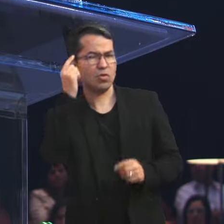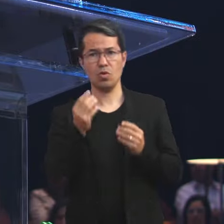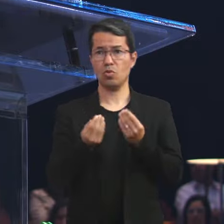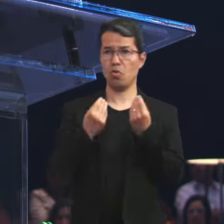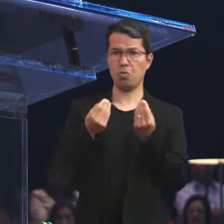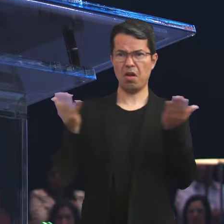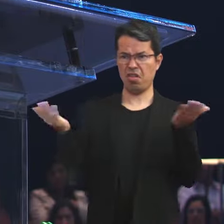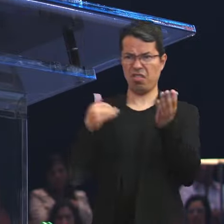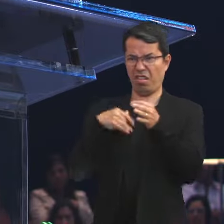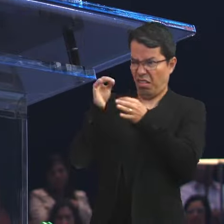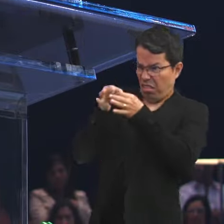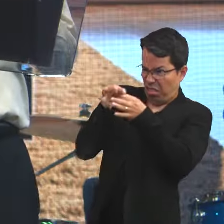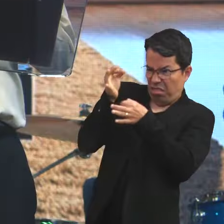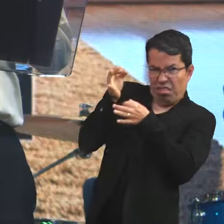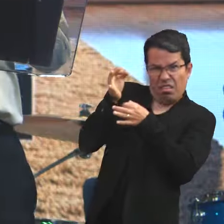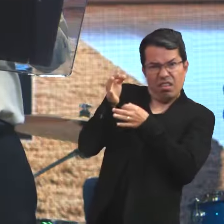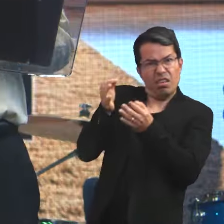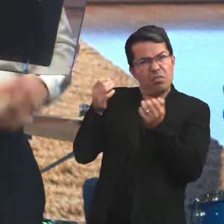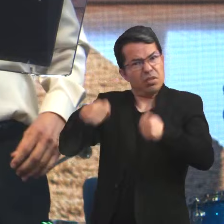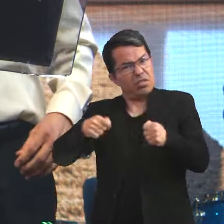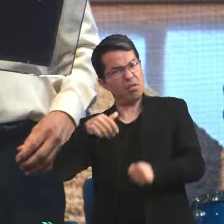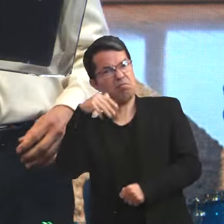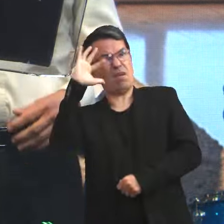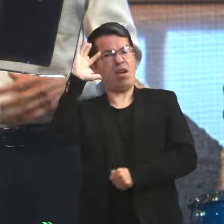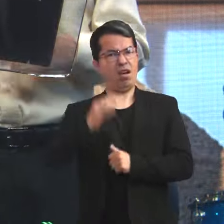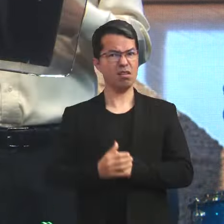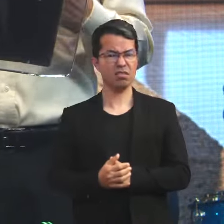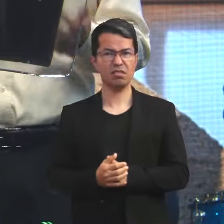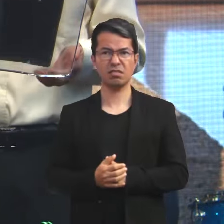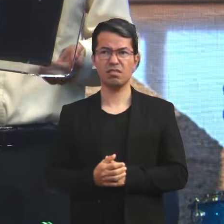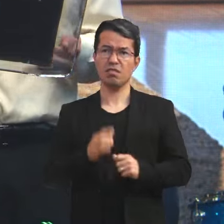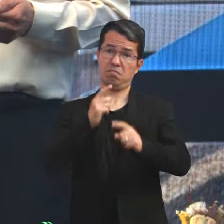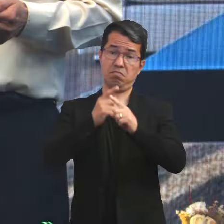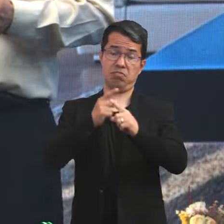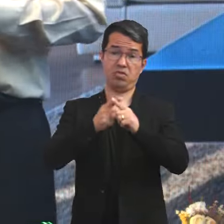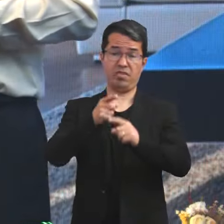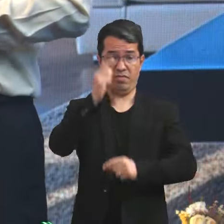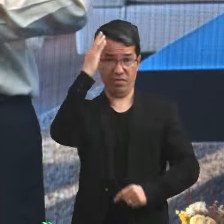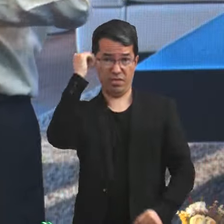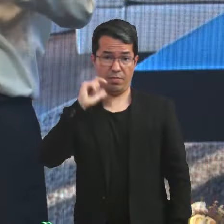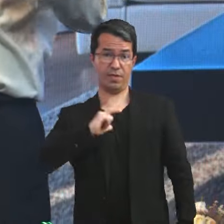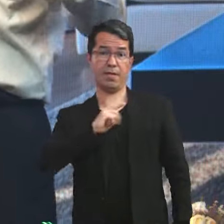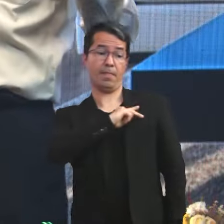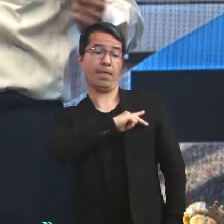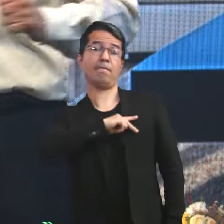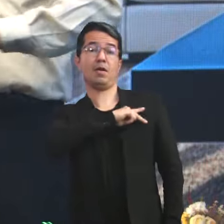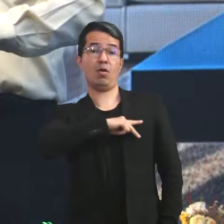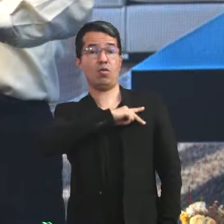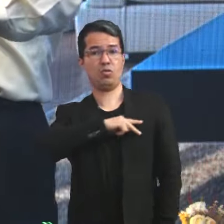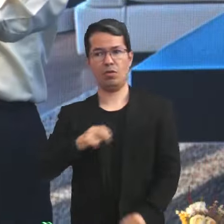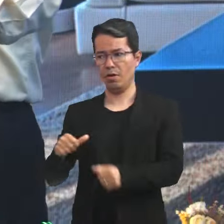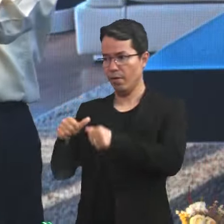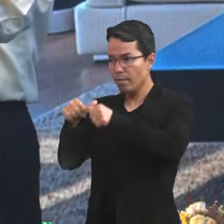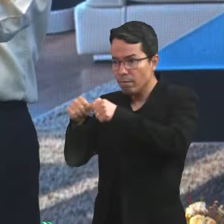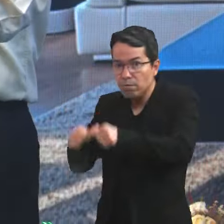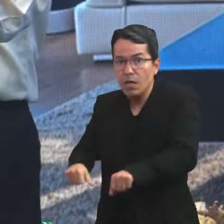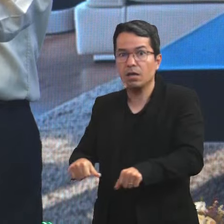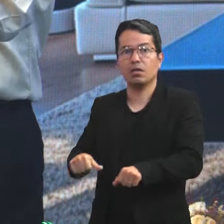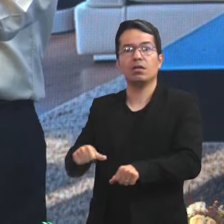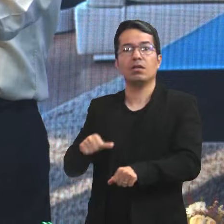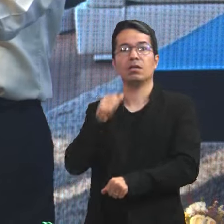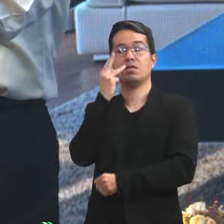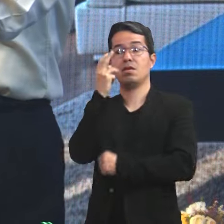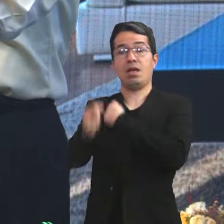noso ISO como tempo para nó embarg para paoo